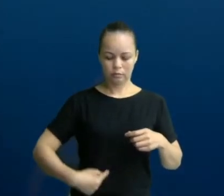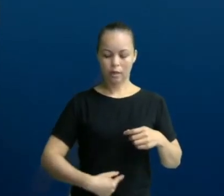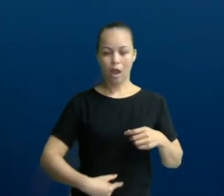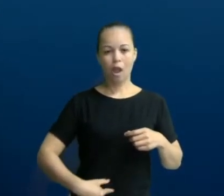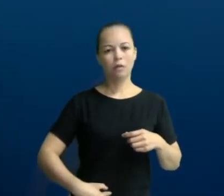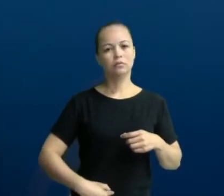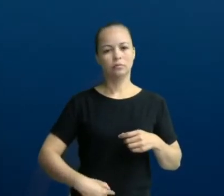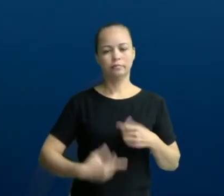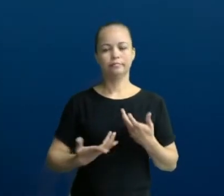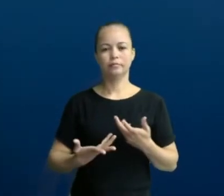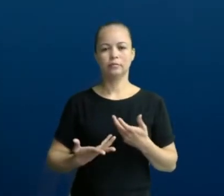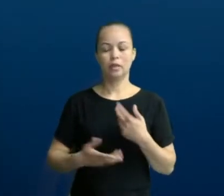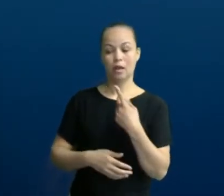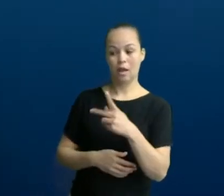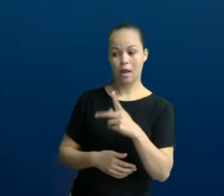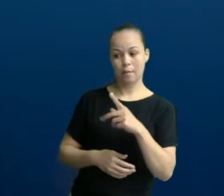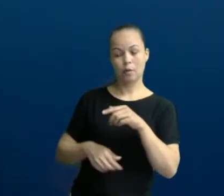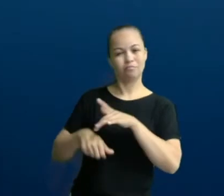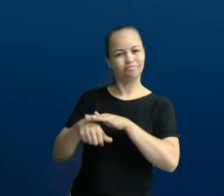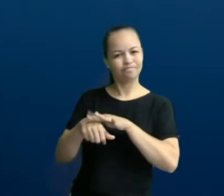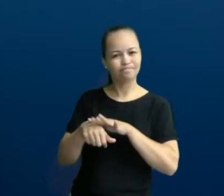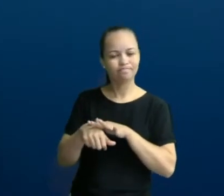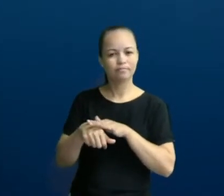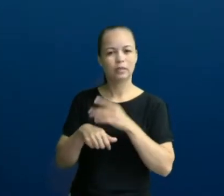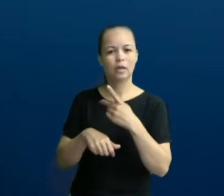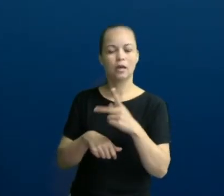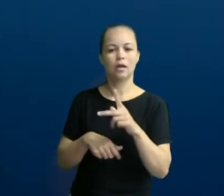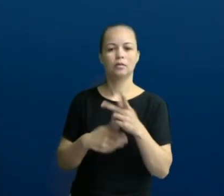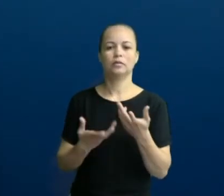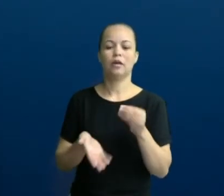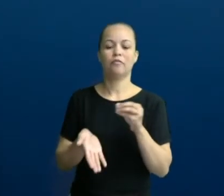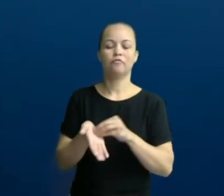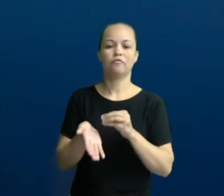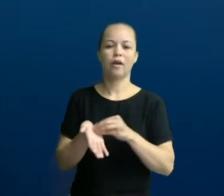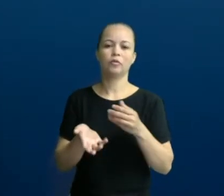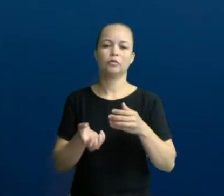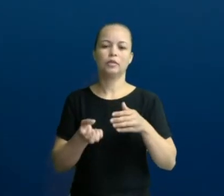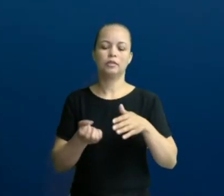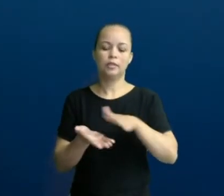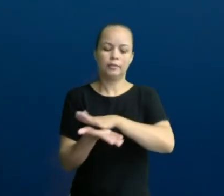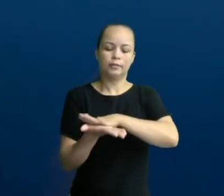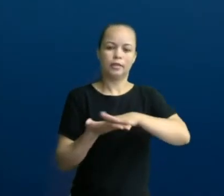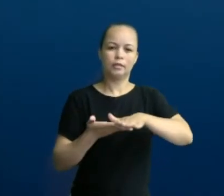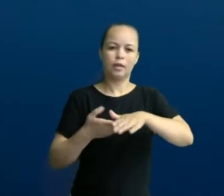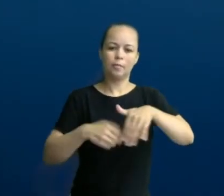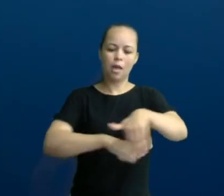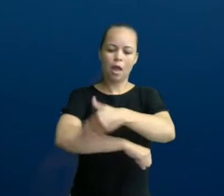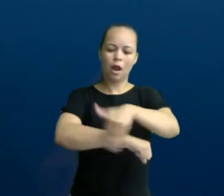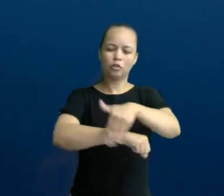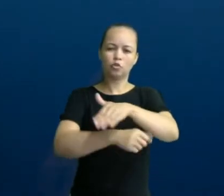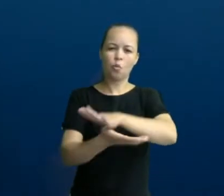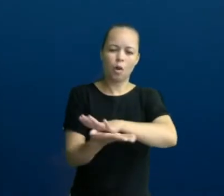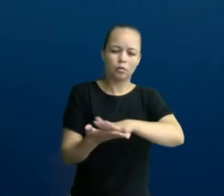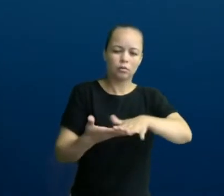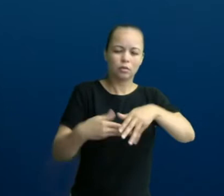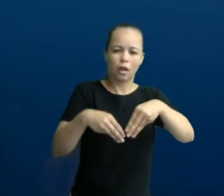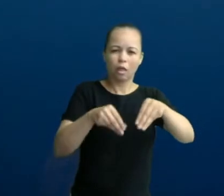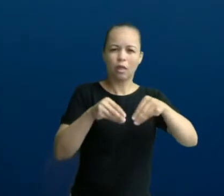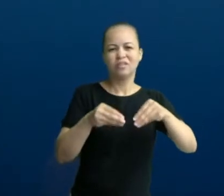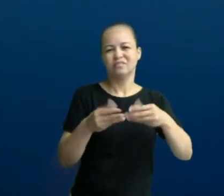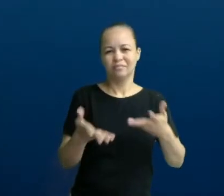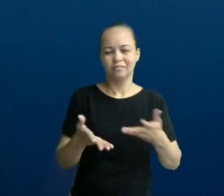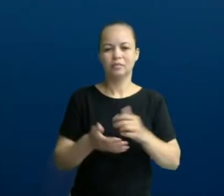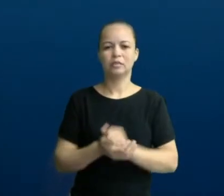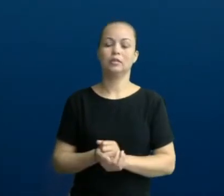giardíase, ela é uma doença que está associada a essa questão da falta de saneamento básico e a falta de higiene básica, gente. Por